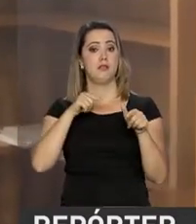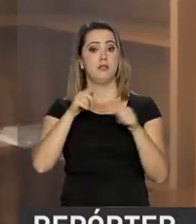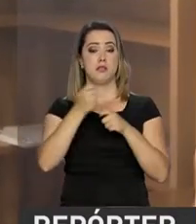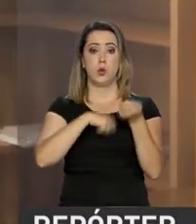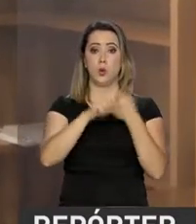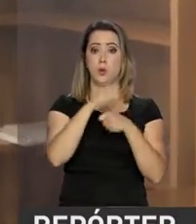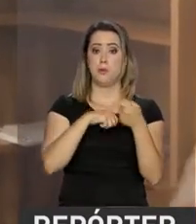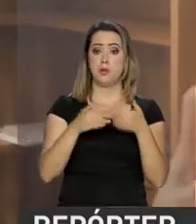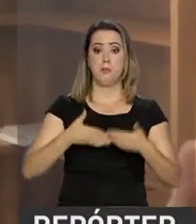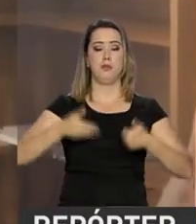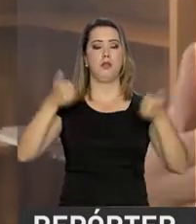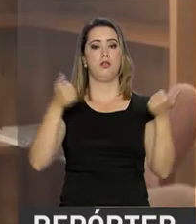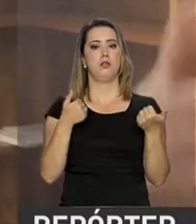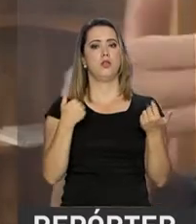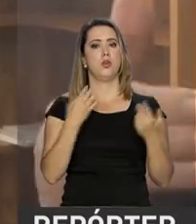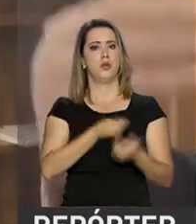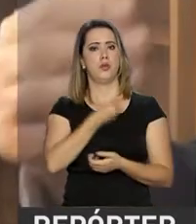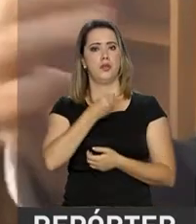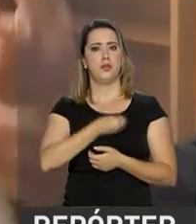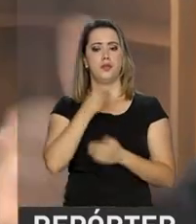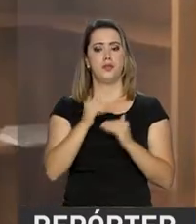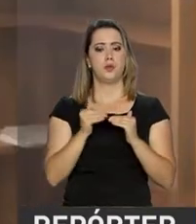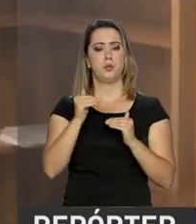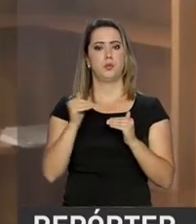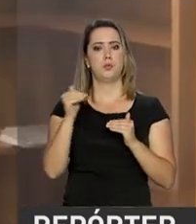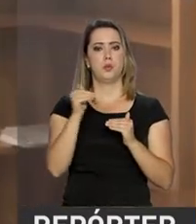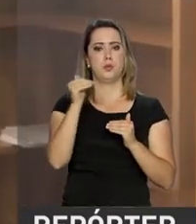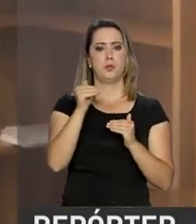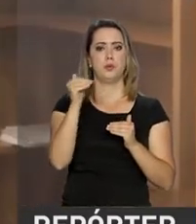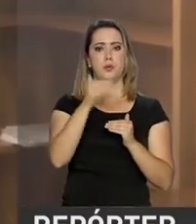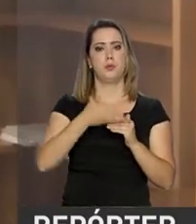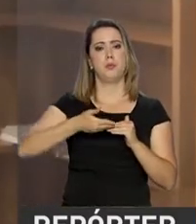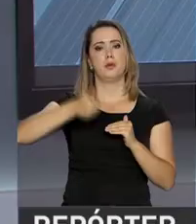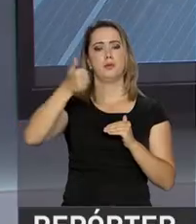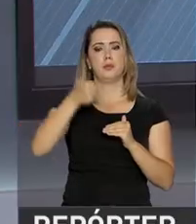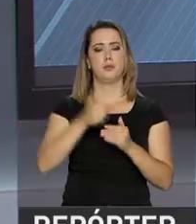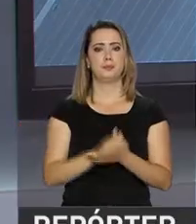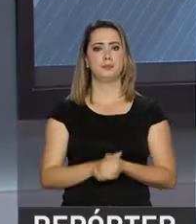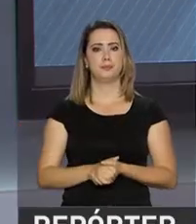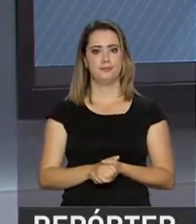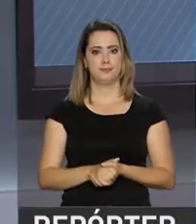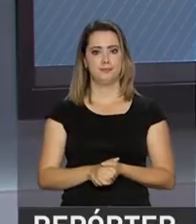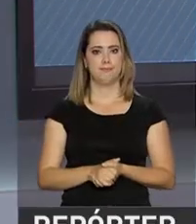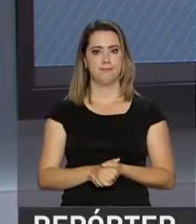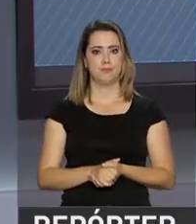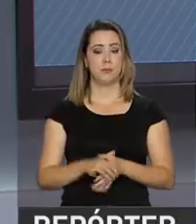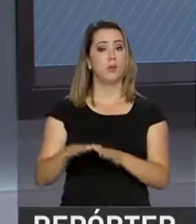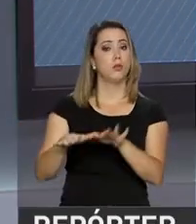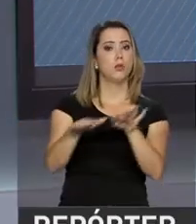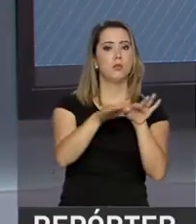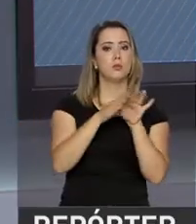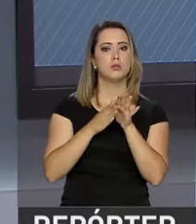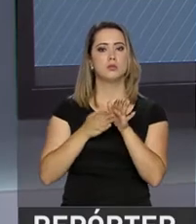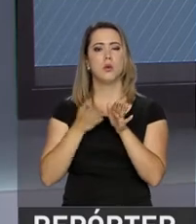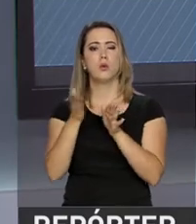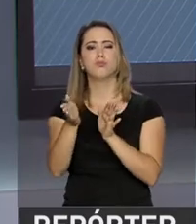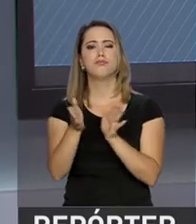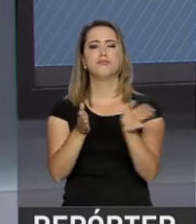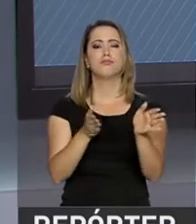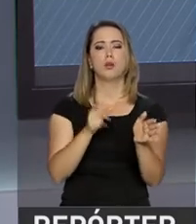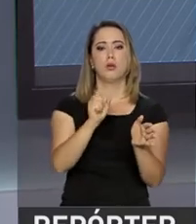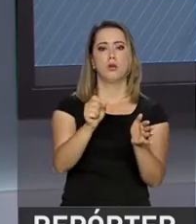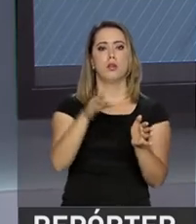e o padrão de vida devagar vai aumentar democratizar o acesso ao ensino